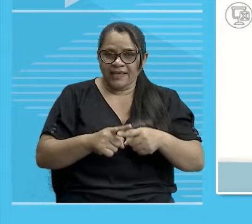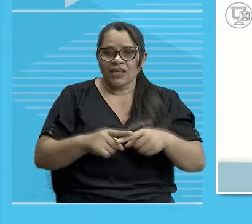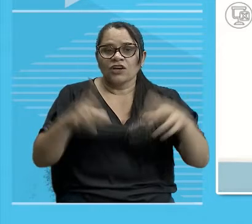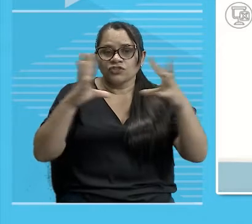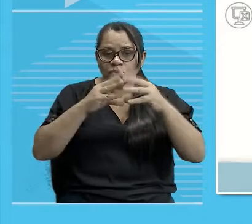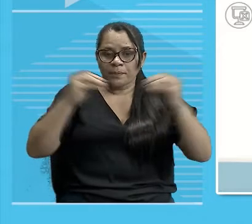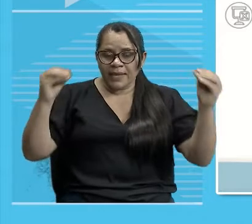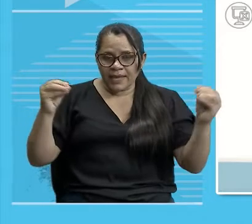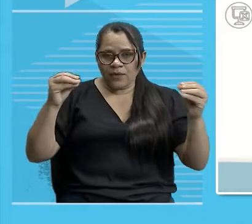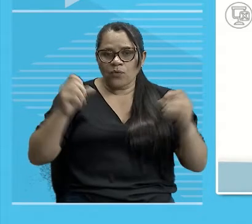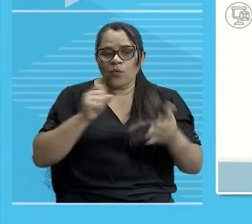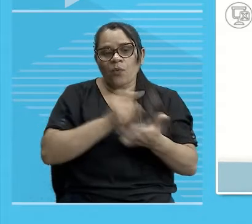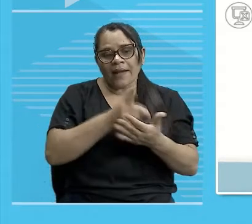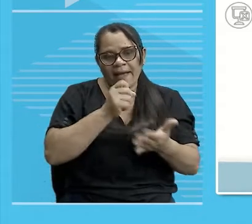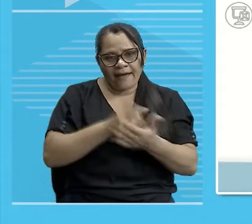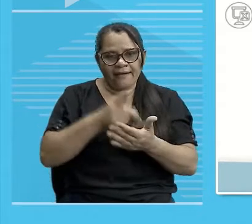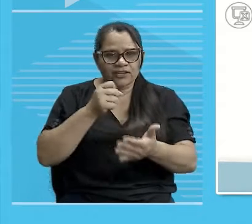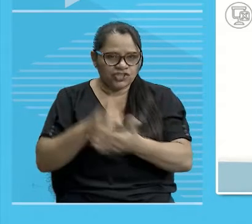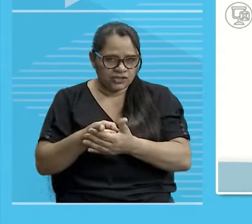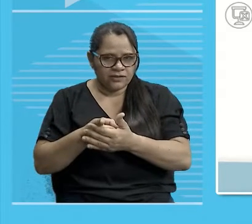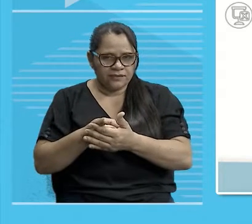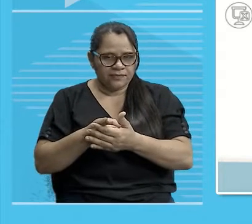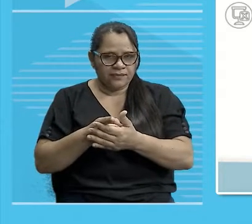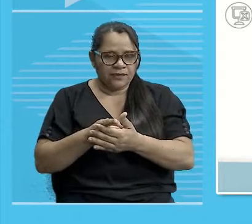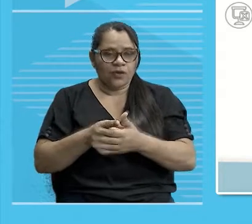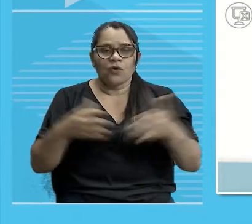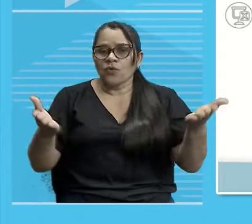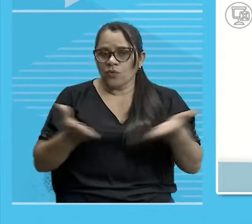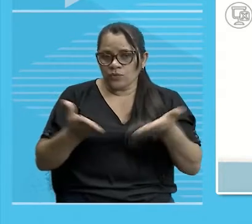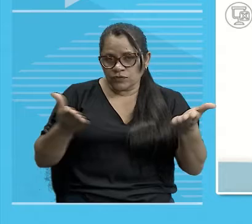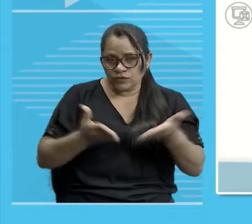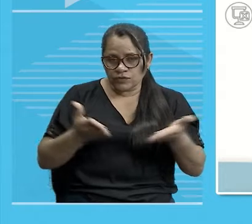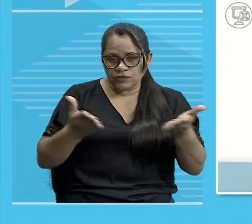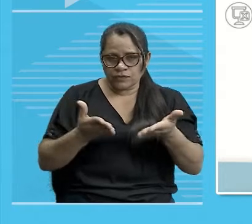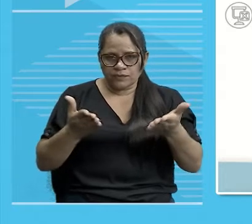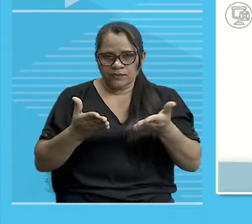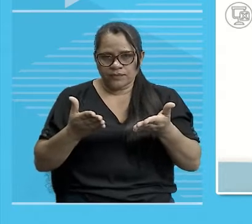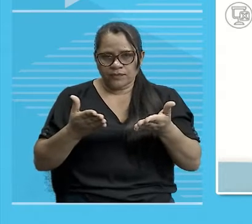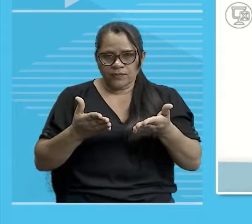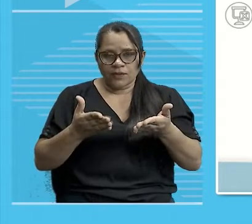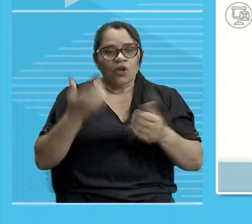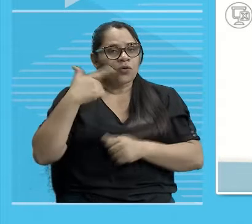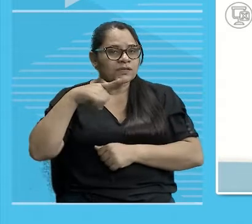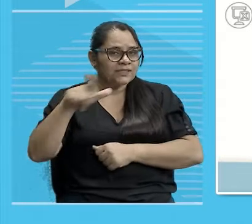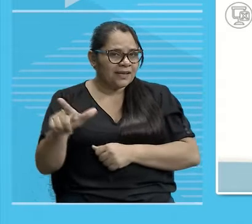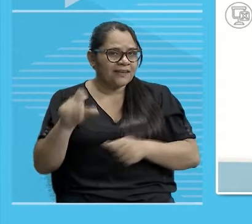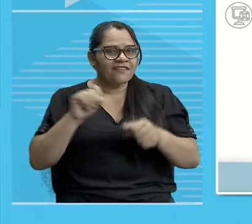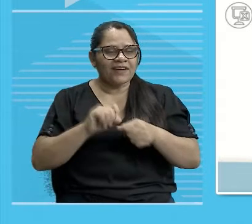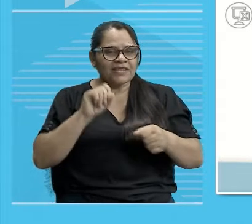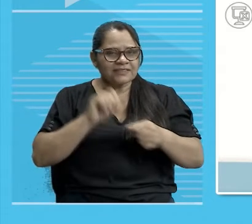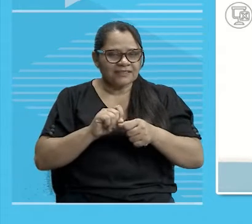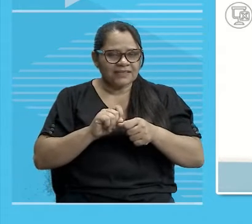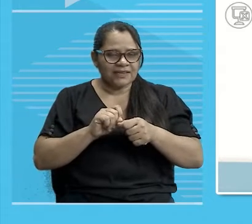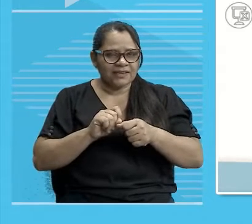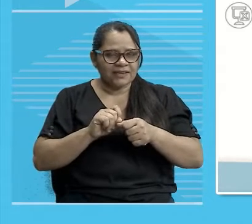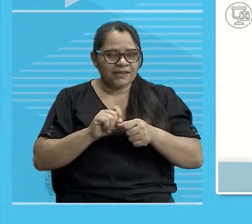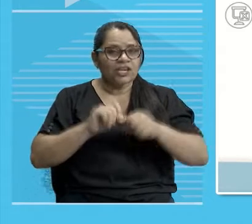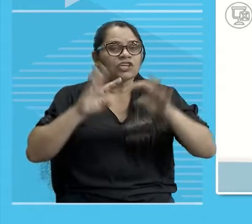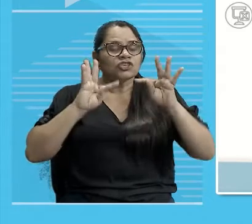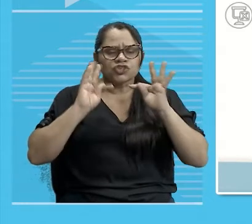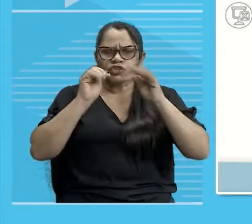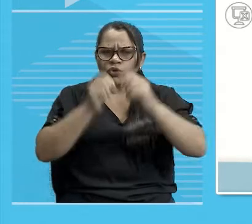automação bancária hoje em dia você consegue realizar quase que a